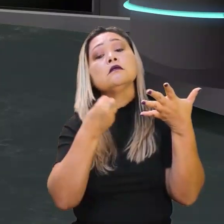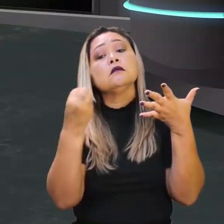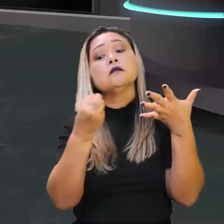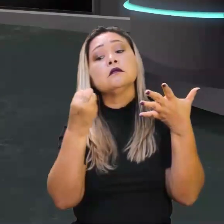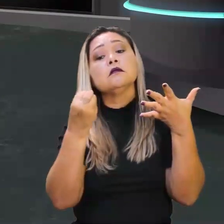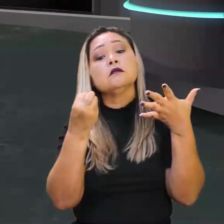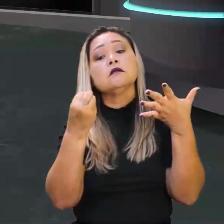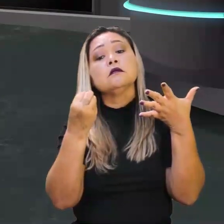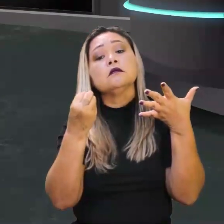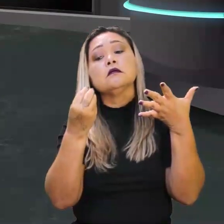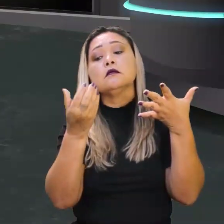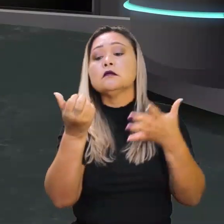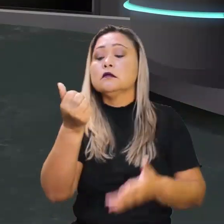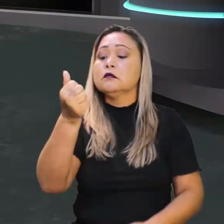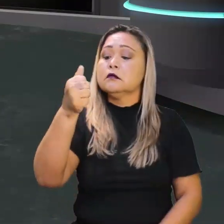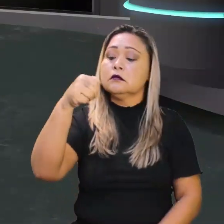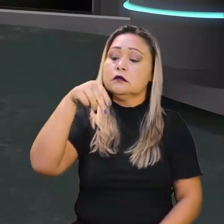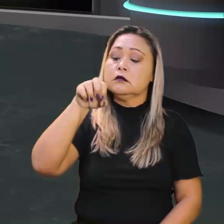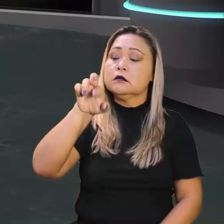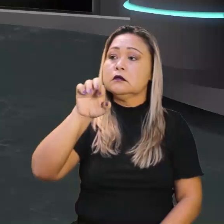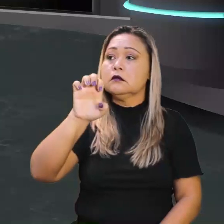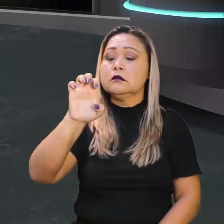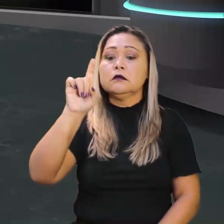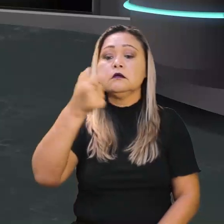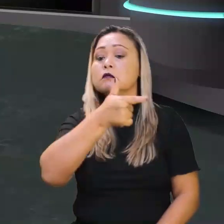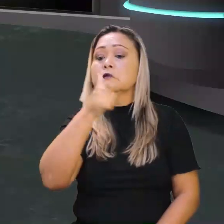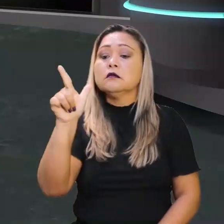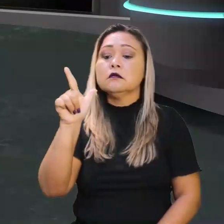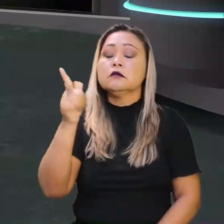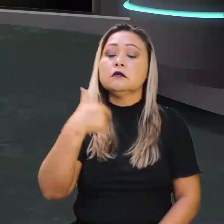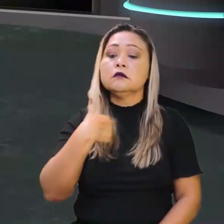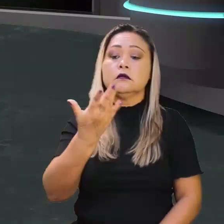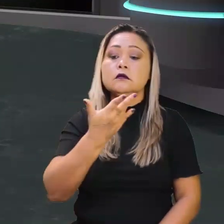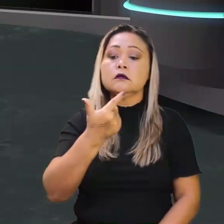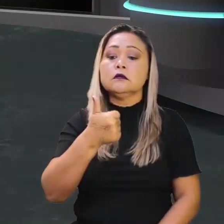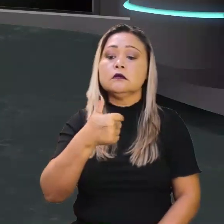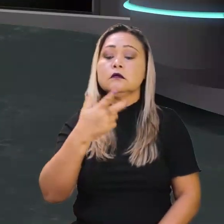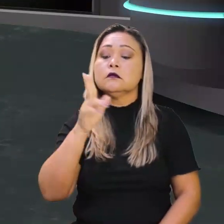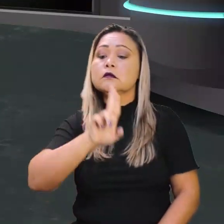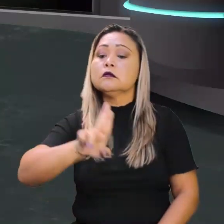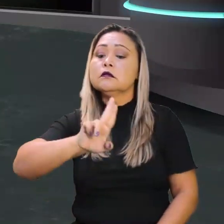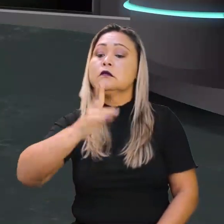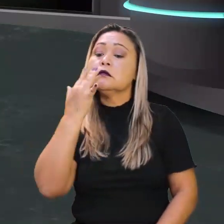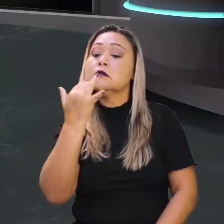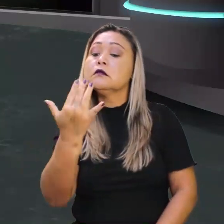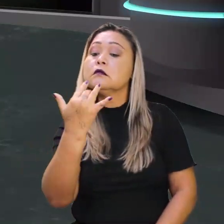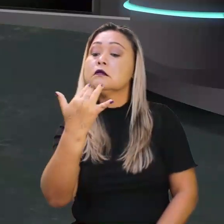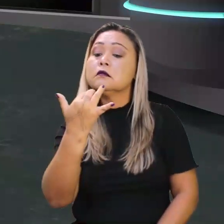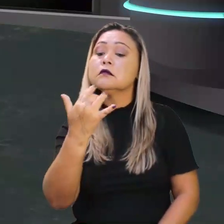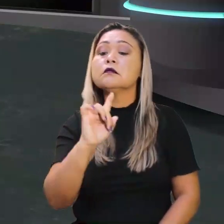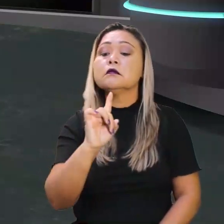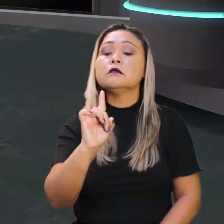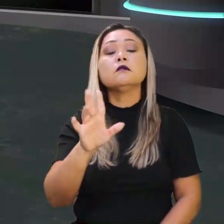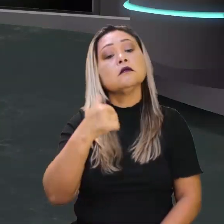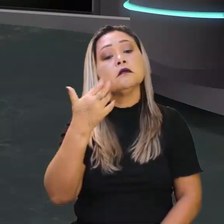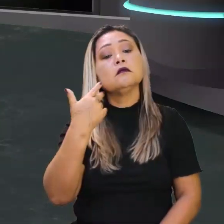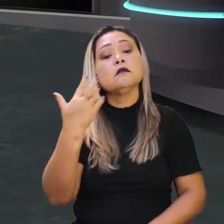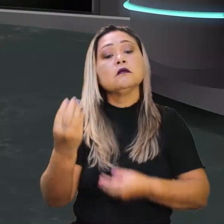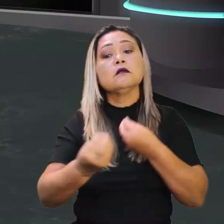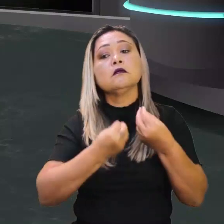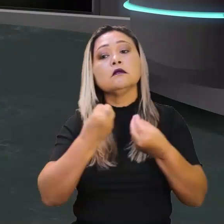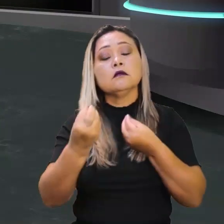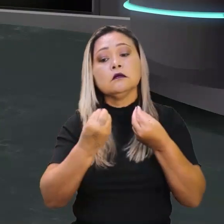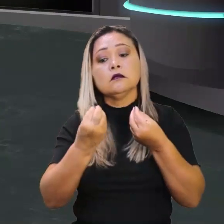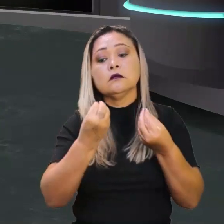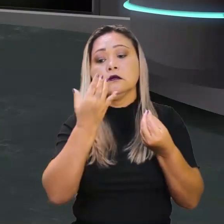como André e o outro colega usavam as cores. Né? Para que